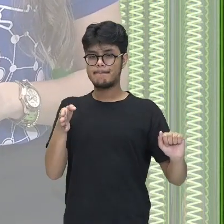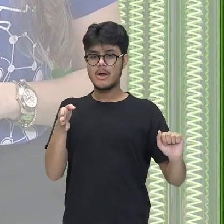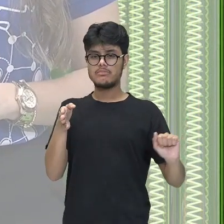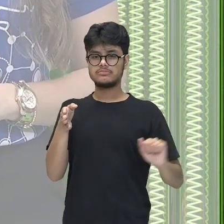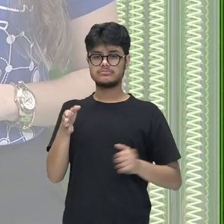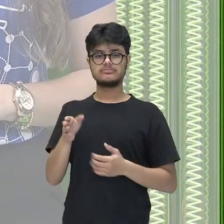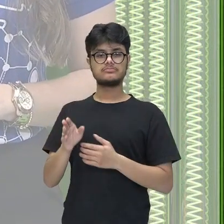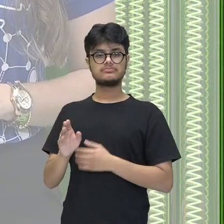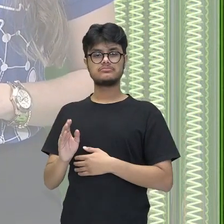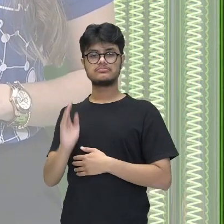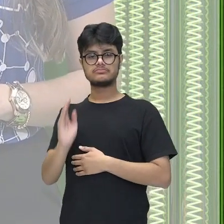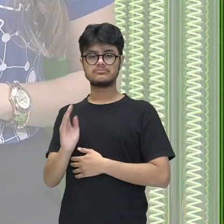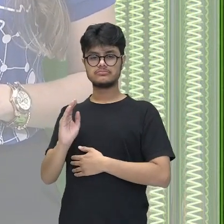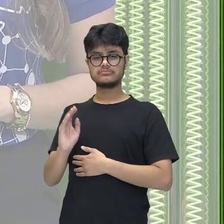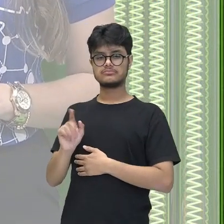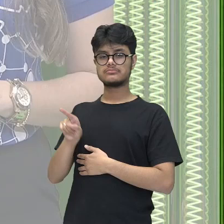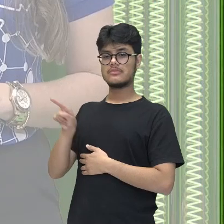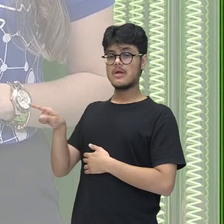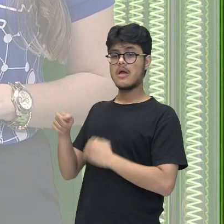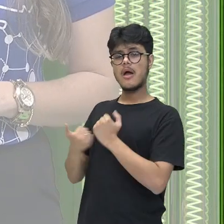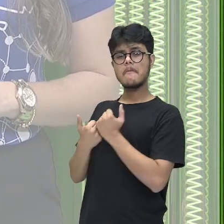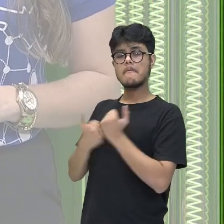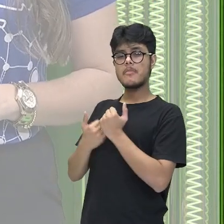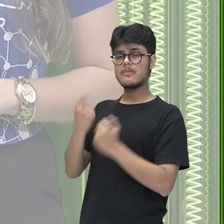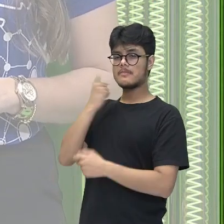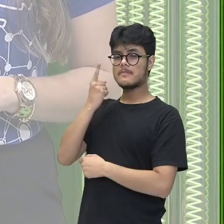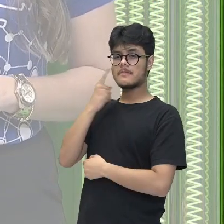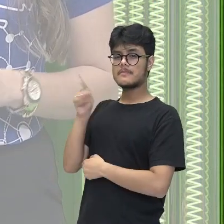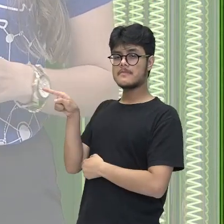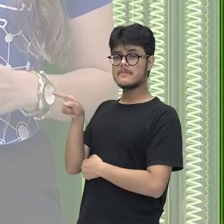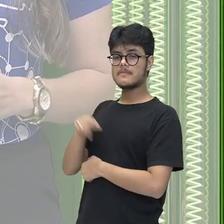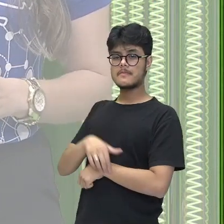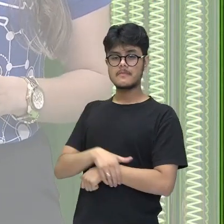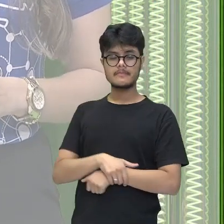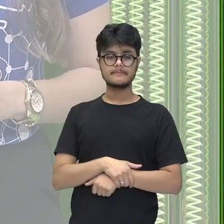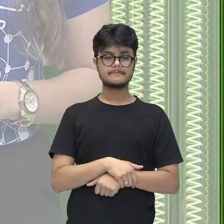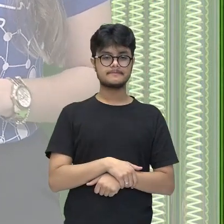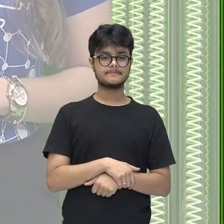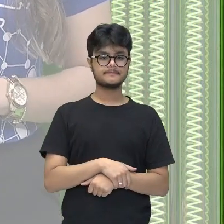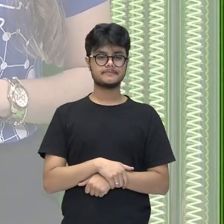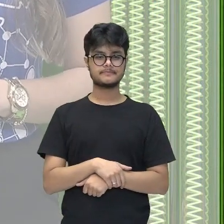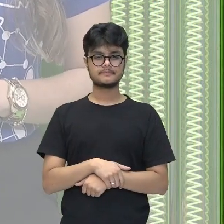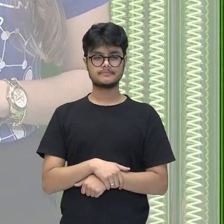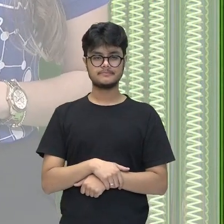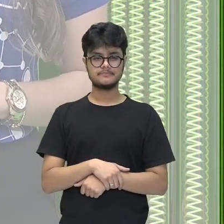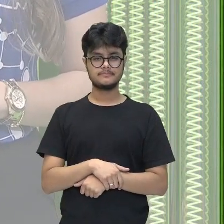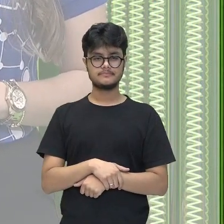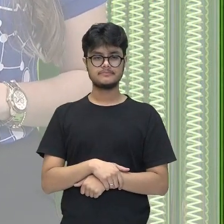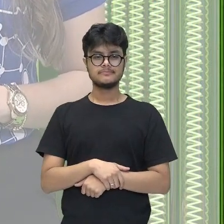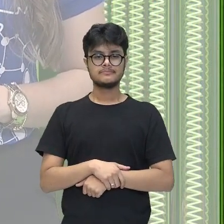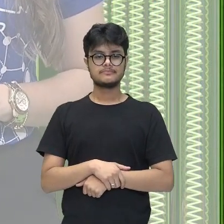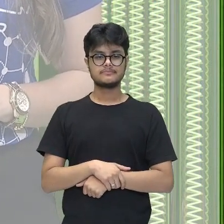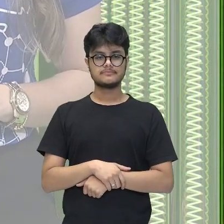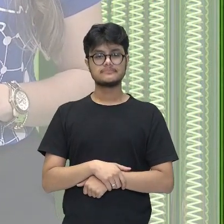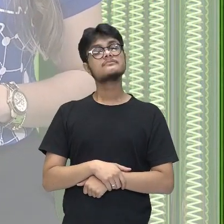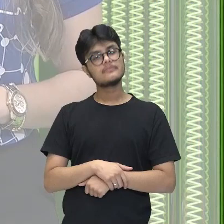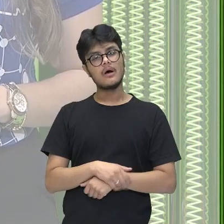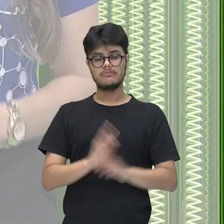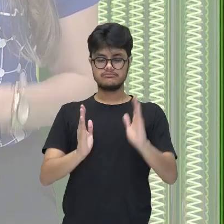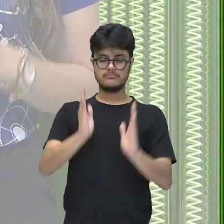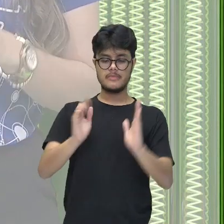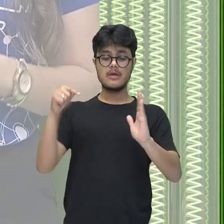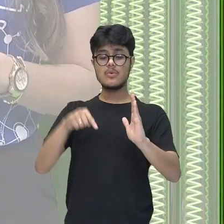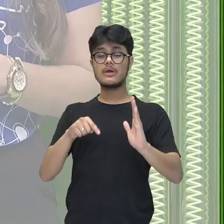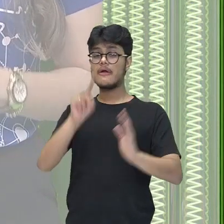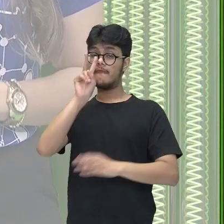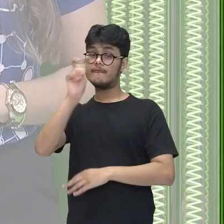de alavanca, olha onde está o ponto de apoio, né? E o que está entre é a força resistente. Então, a força